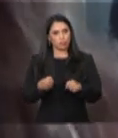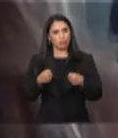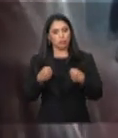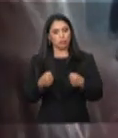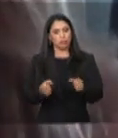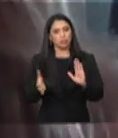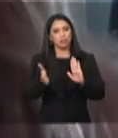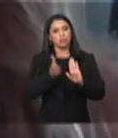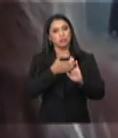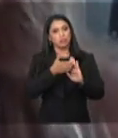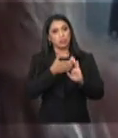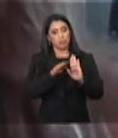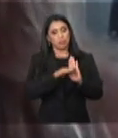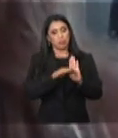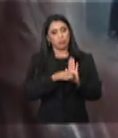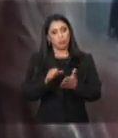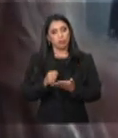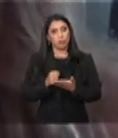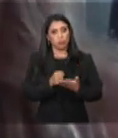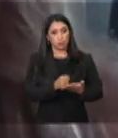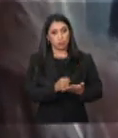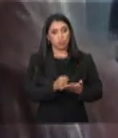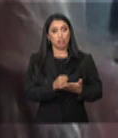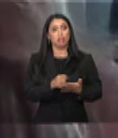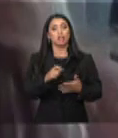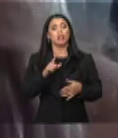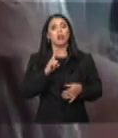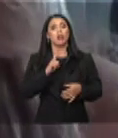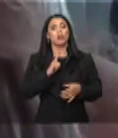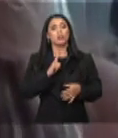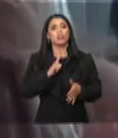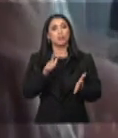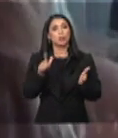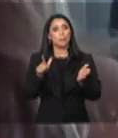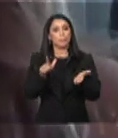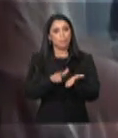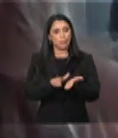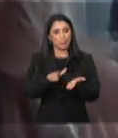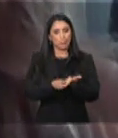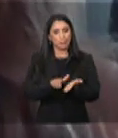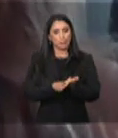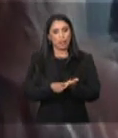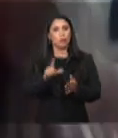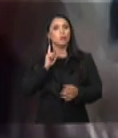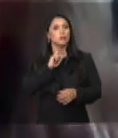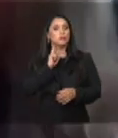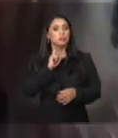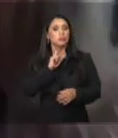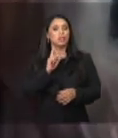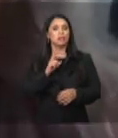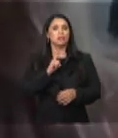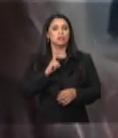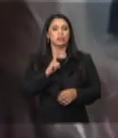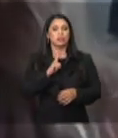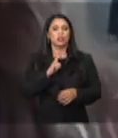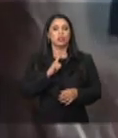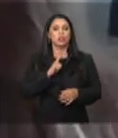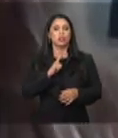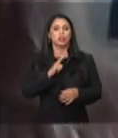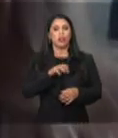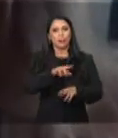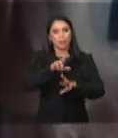essa pauta auxiliar e colocar em prática o que está no papel em Minas caminhamos com muitos pais